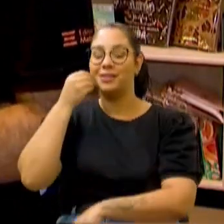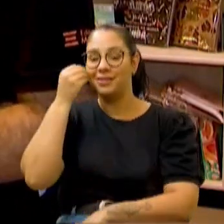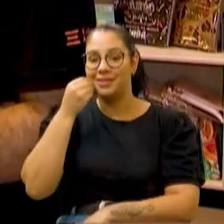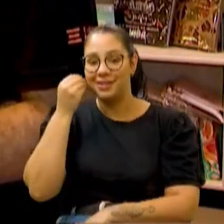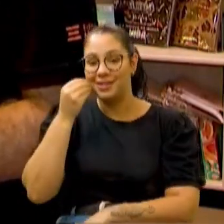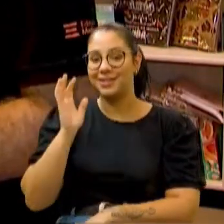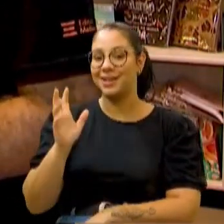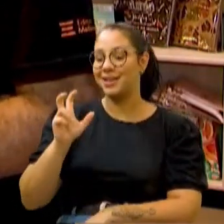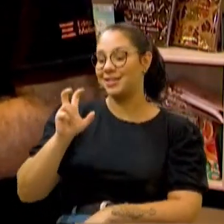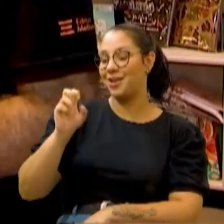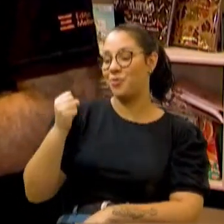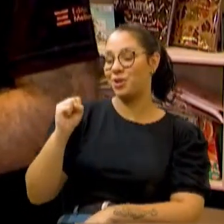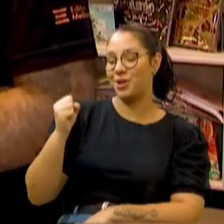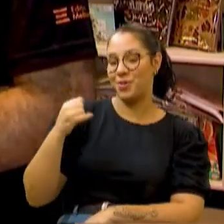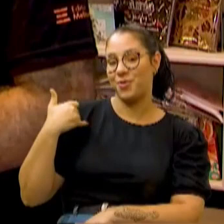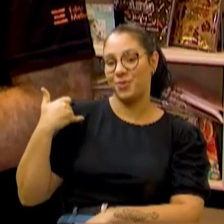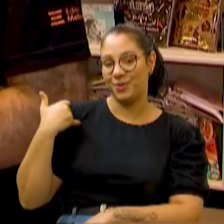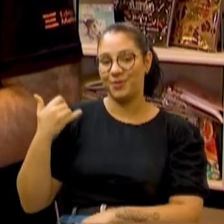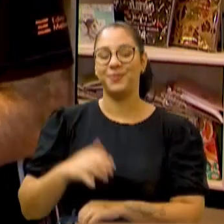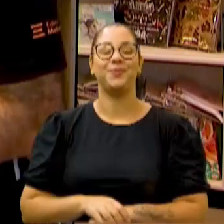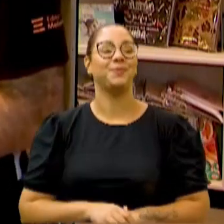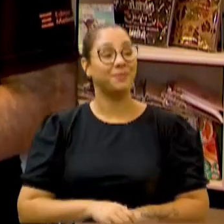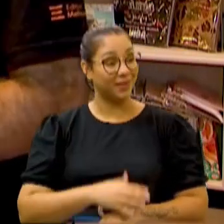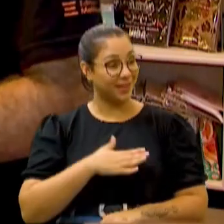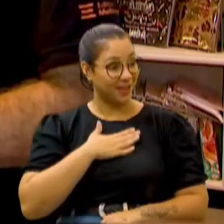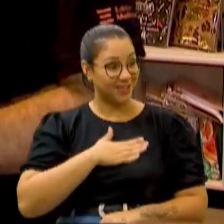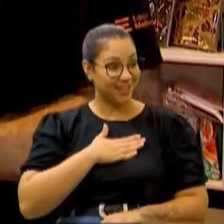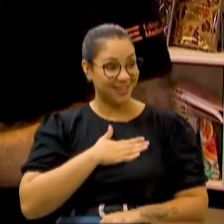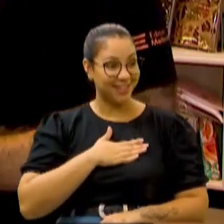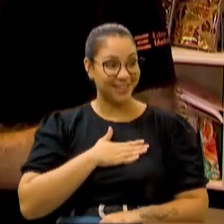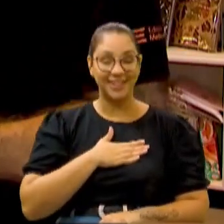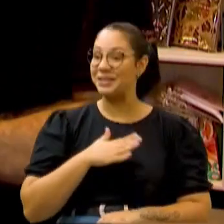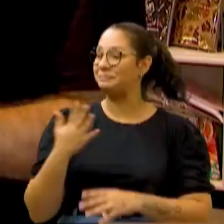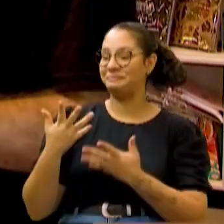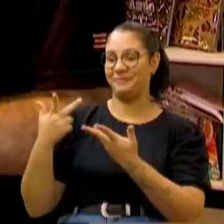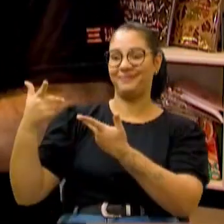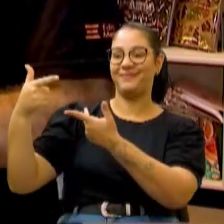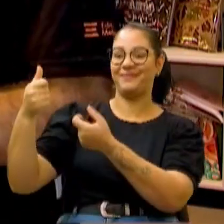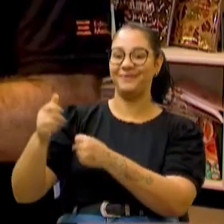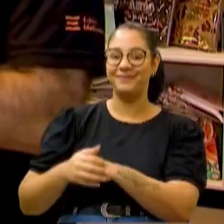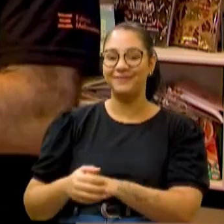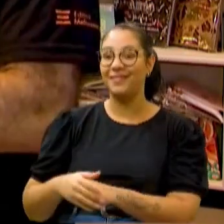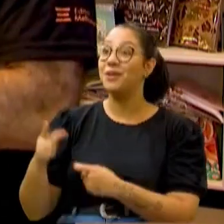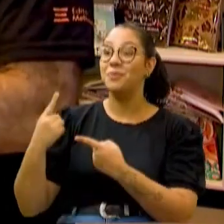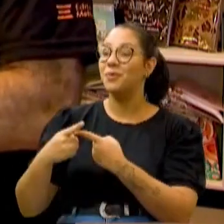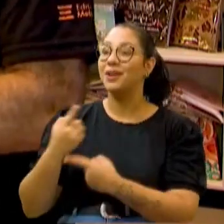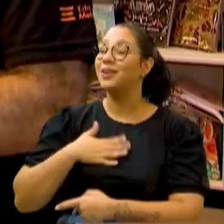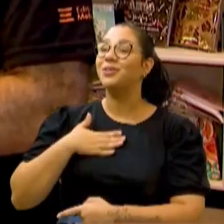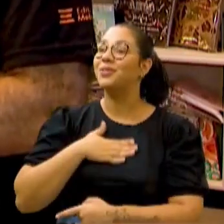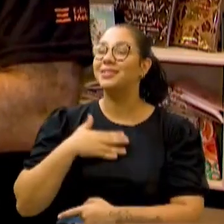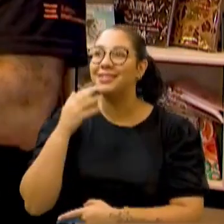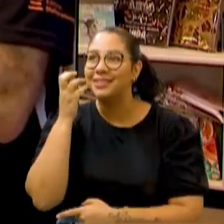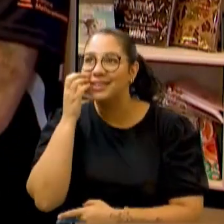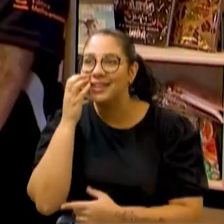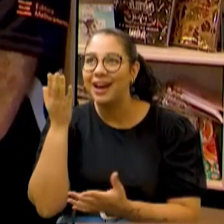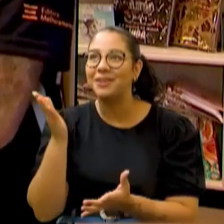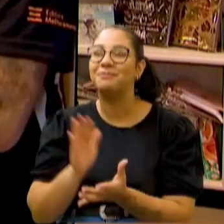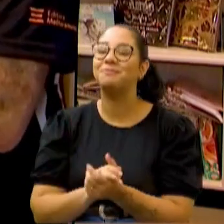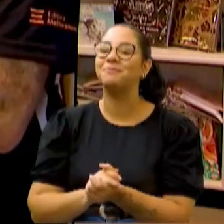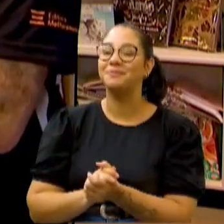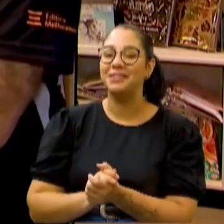experiência aos 58 anos de idade. Tá gostando? Fantástico. Por que eu estou gostando,